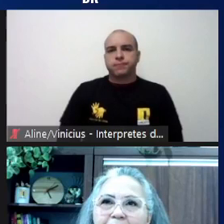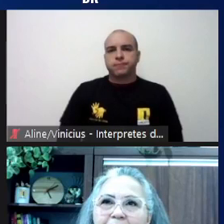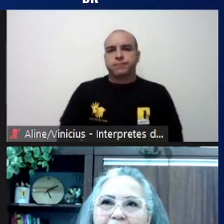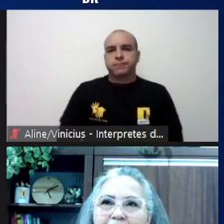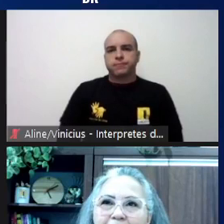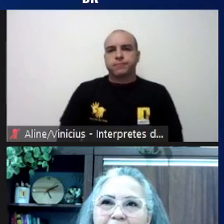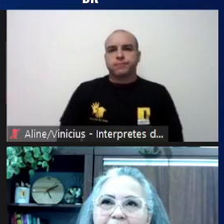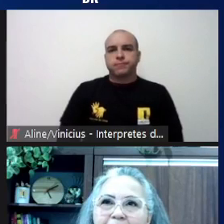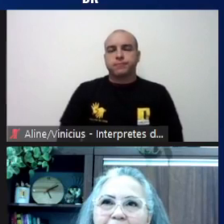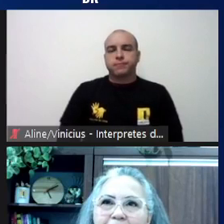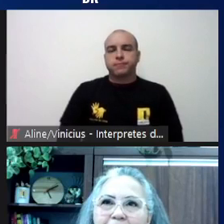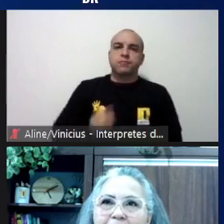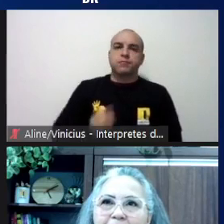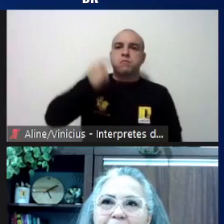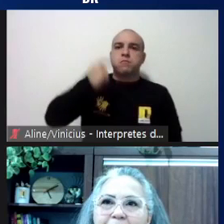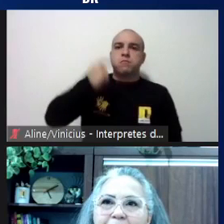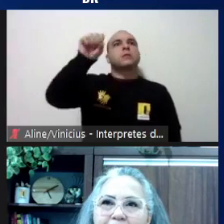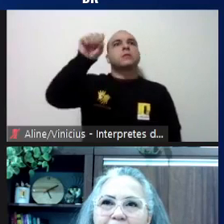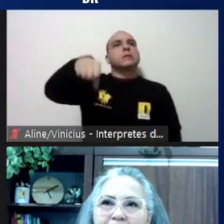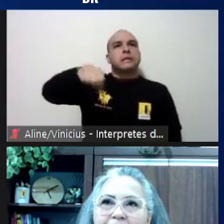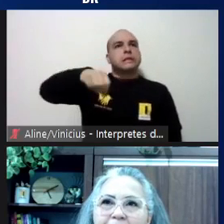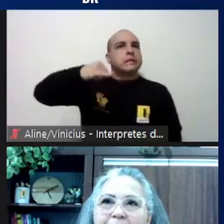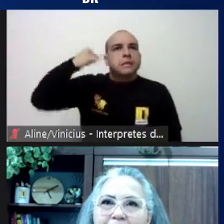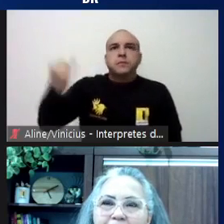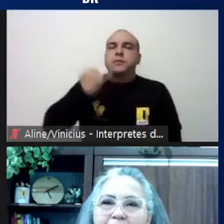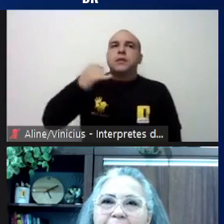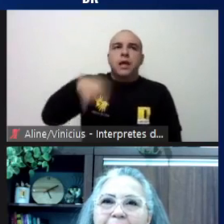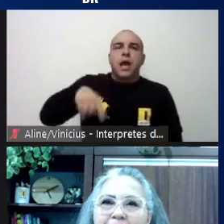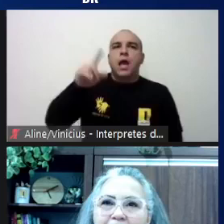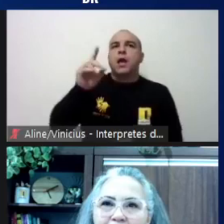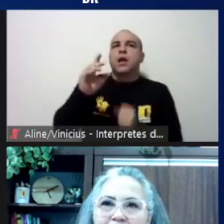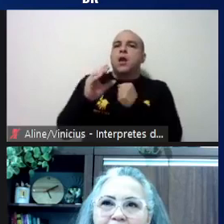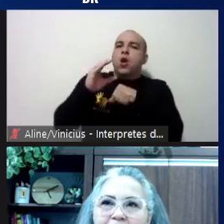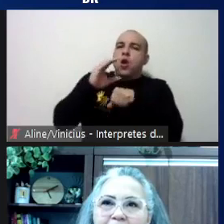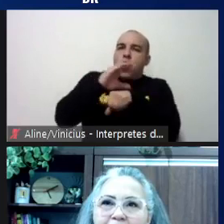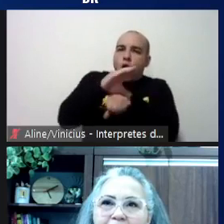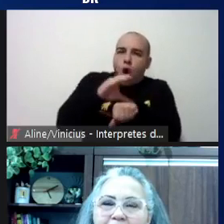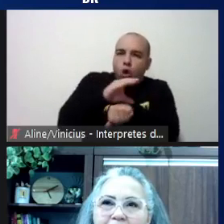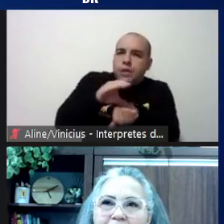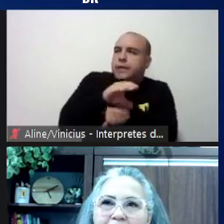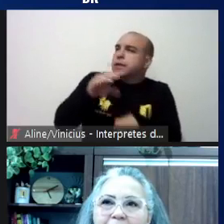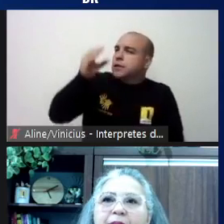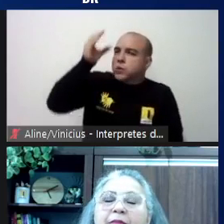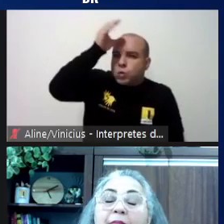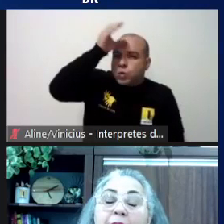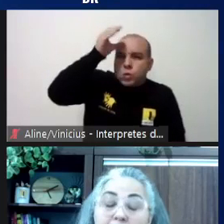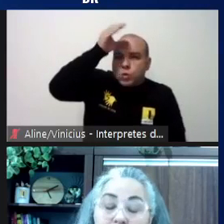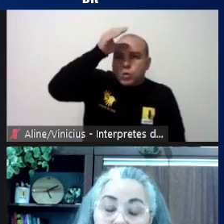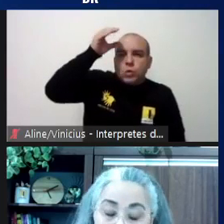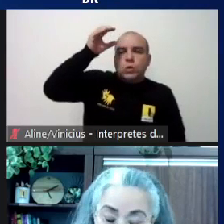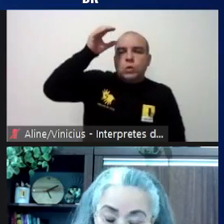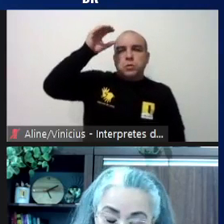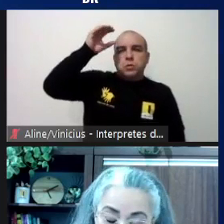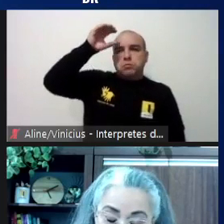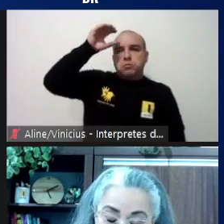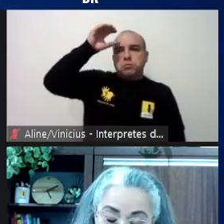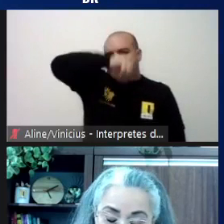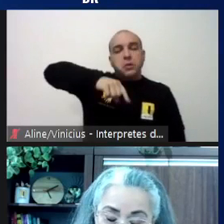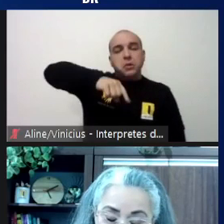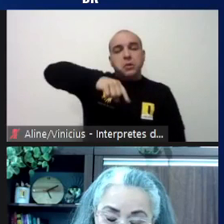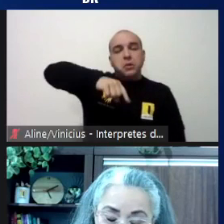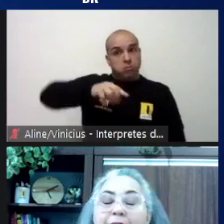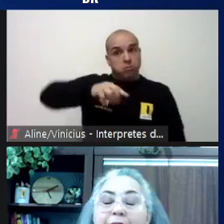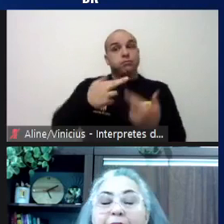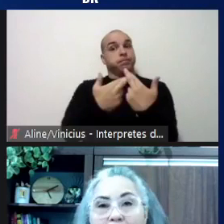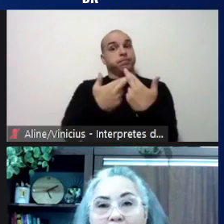mais importantes, a nossa primeira conscientização de que nós somos responsáveis também